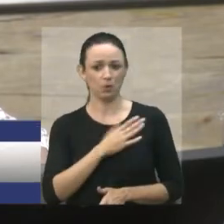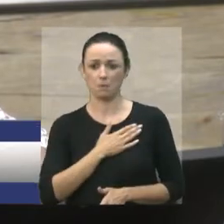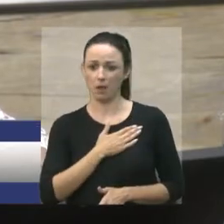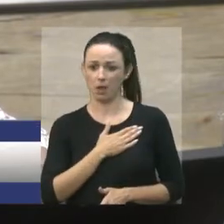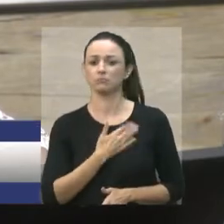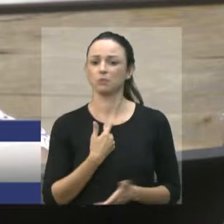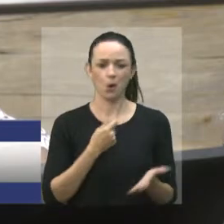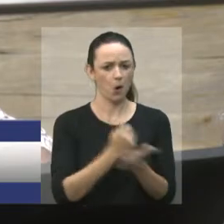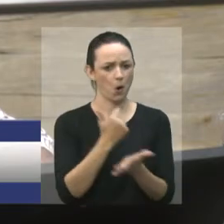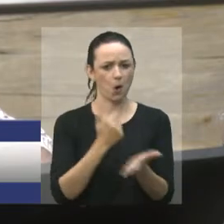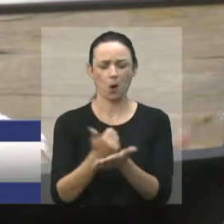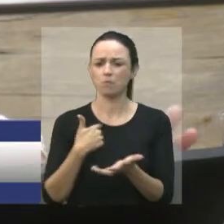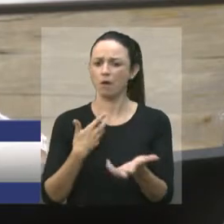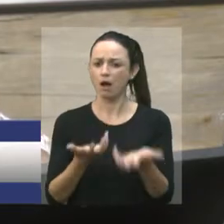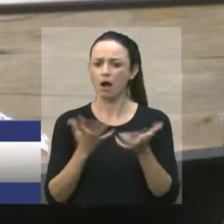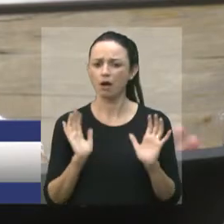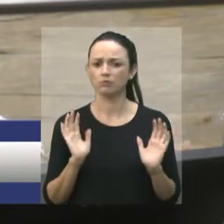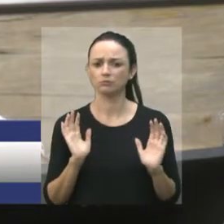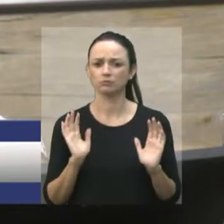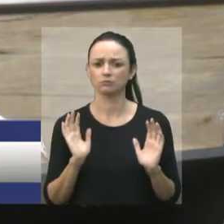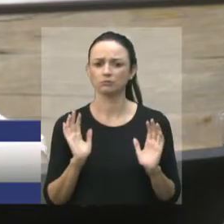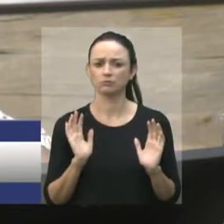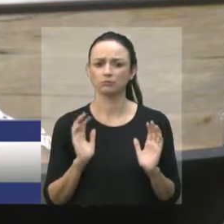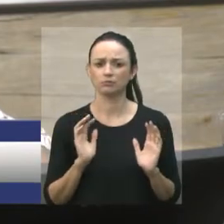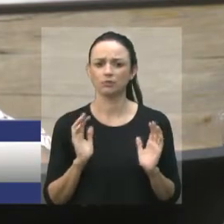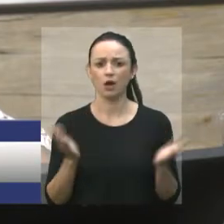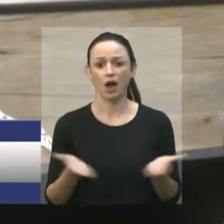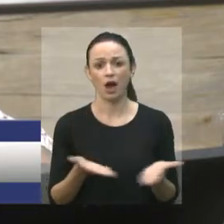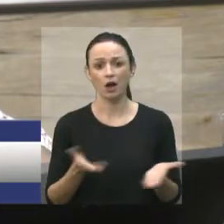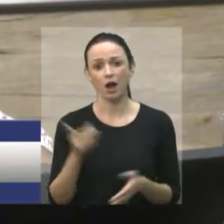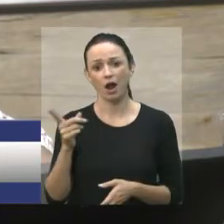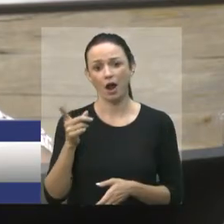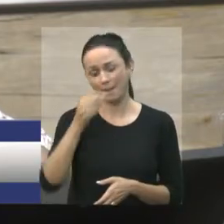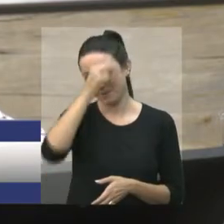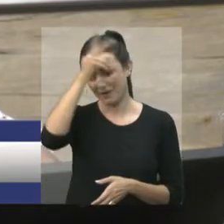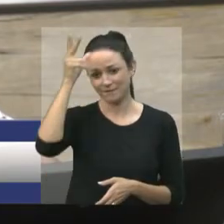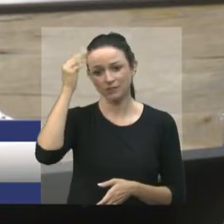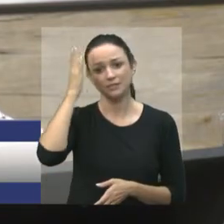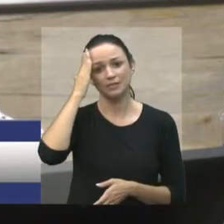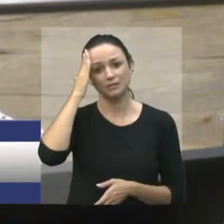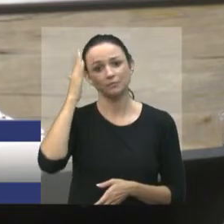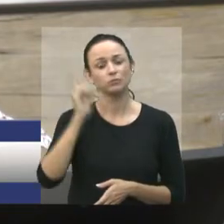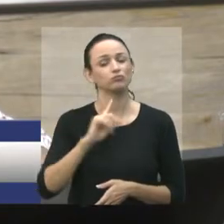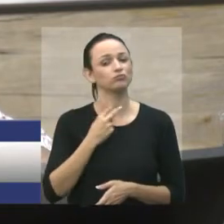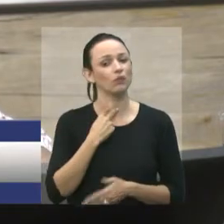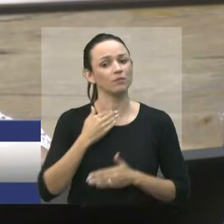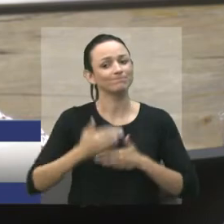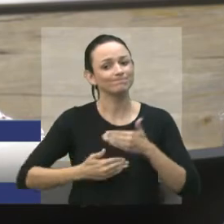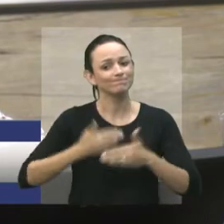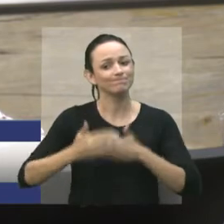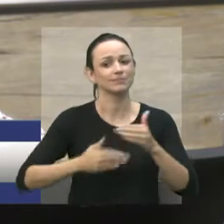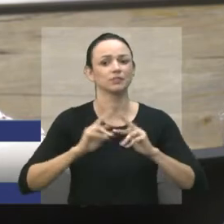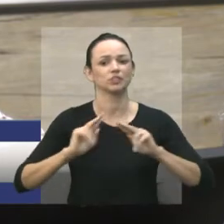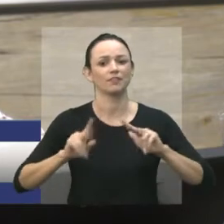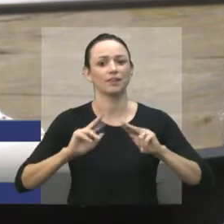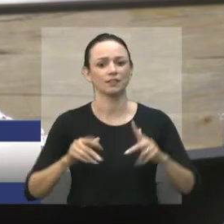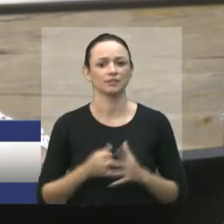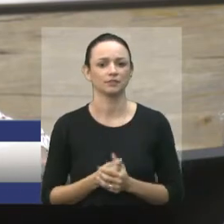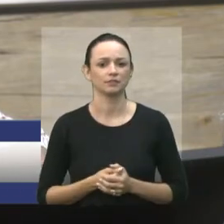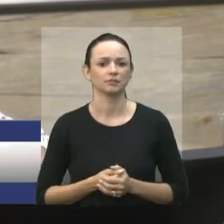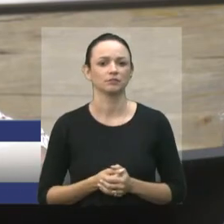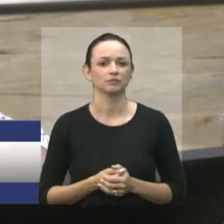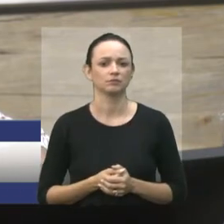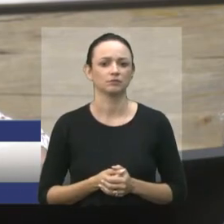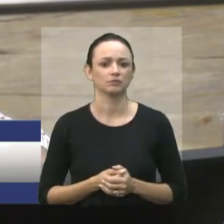compro o que eu quiser. E ponto. Na prefeitura a gente sabe que existe um trâmite totalmente diferente e é